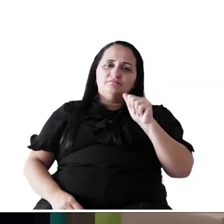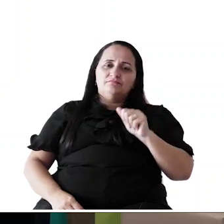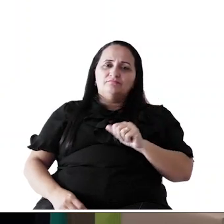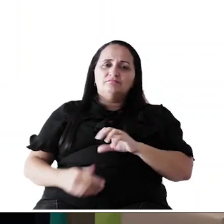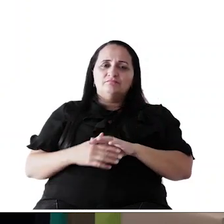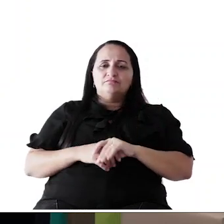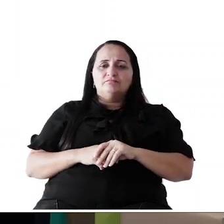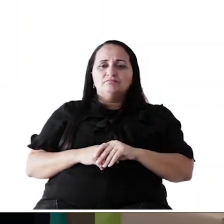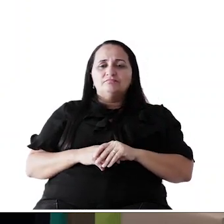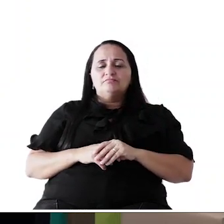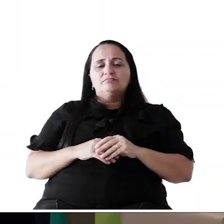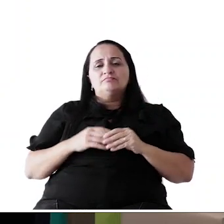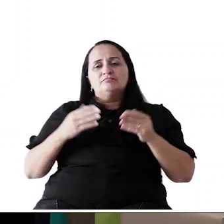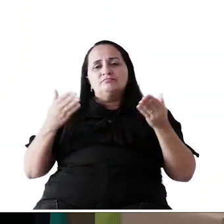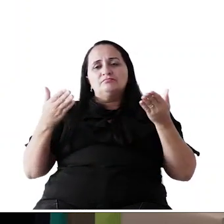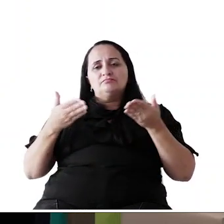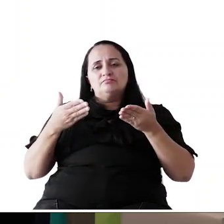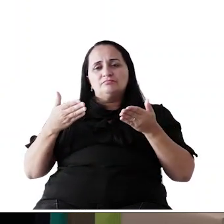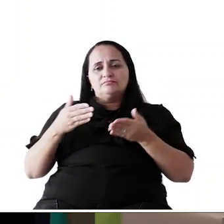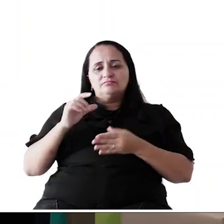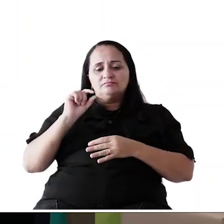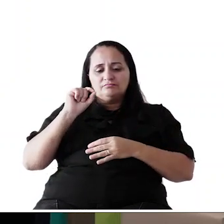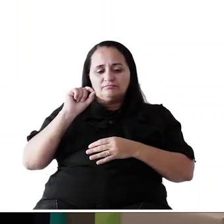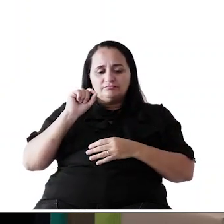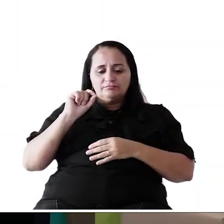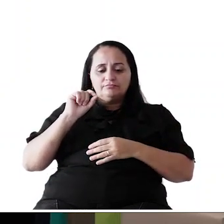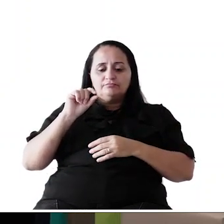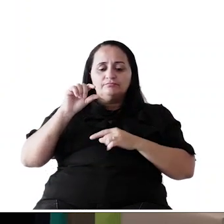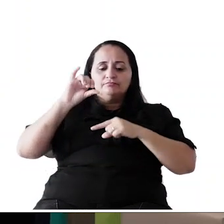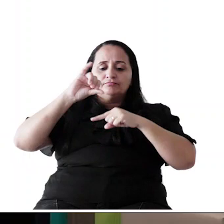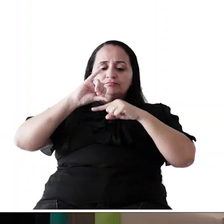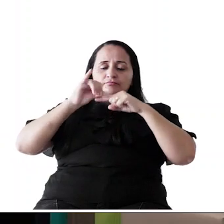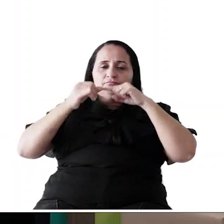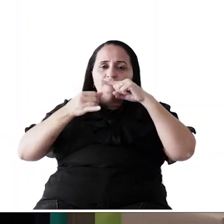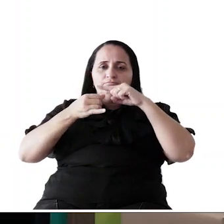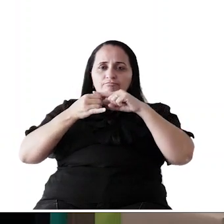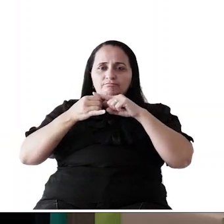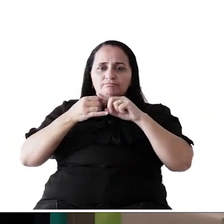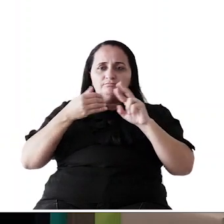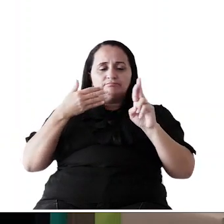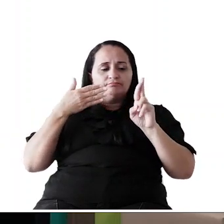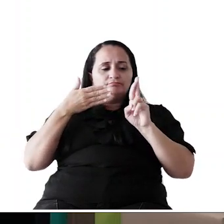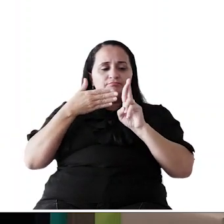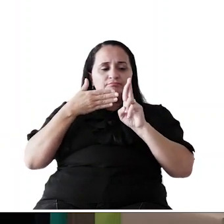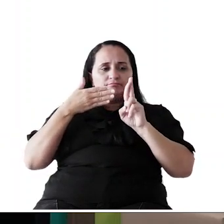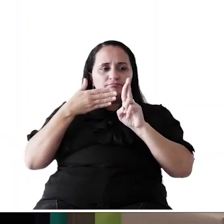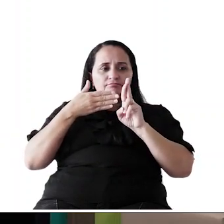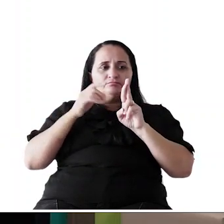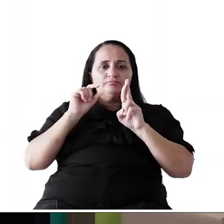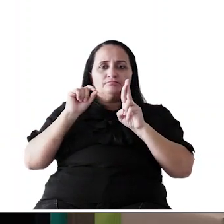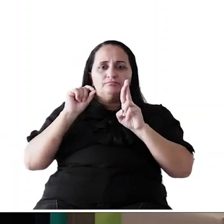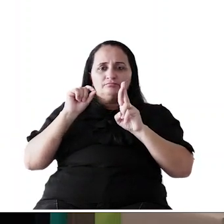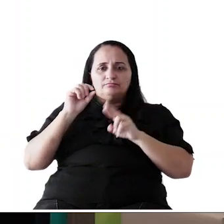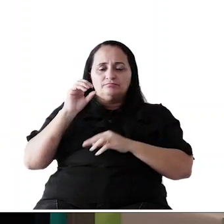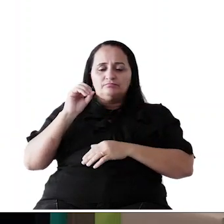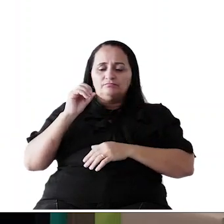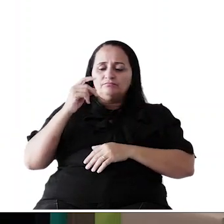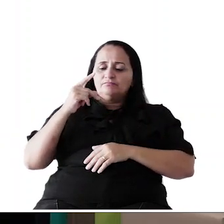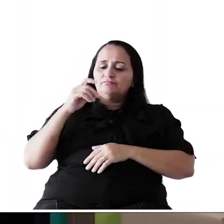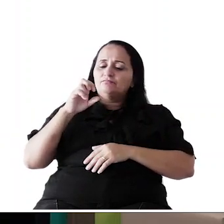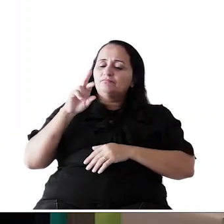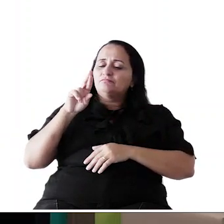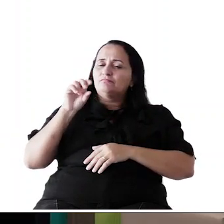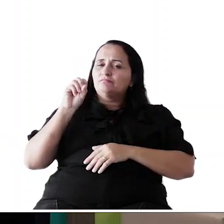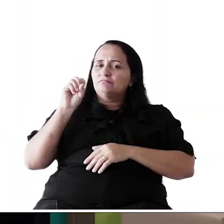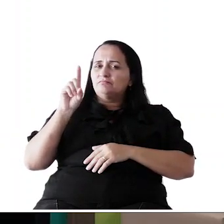a fração tem o significado de operador multiplicativo. Quando envolve